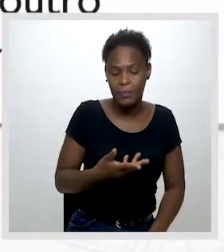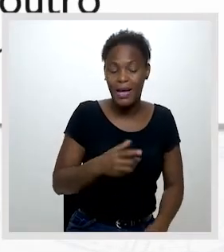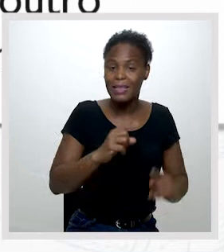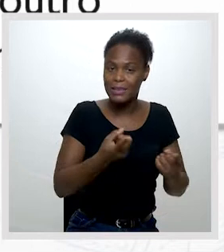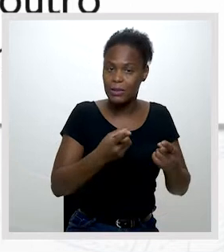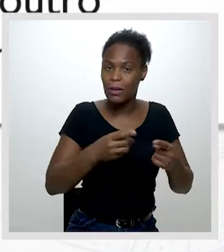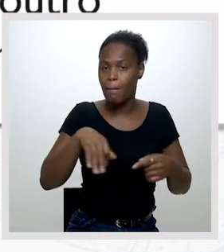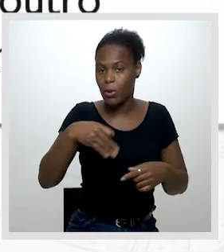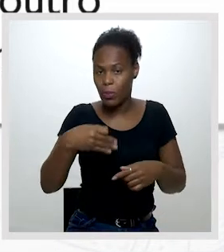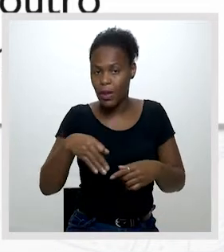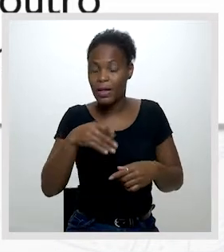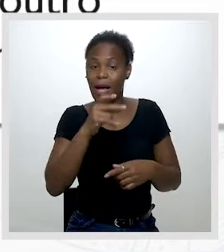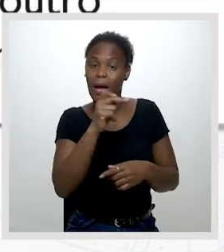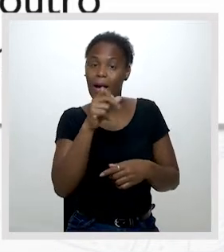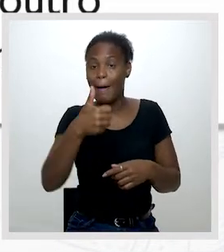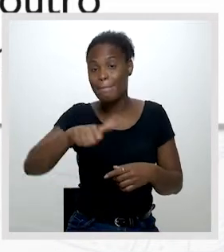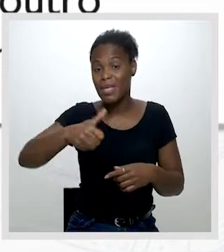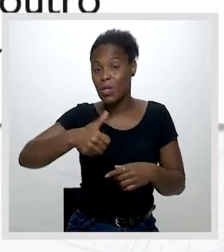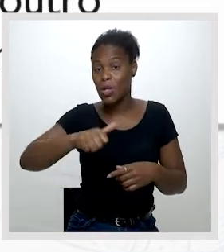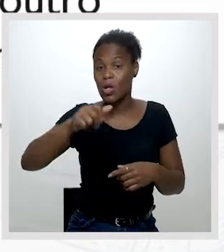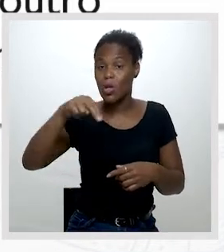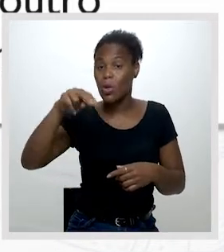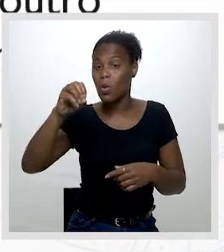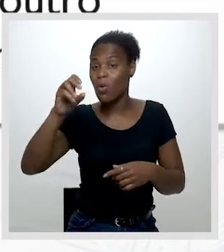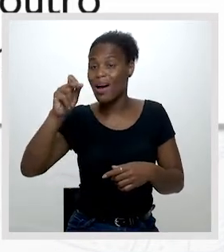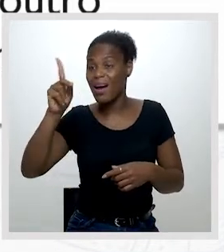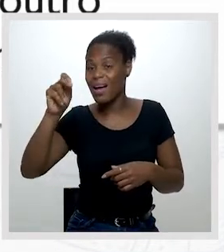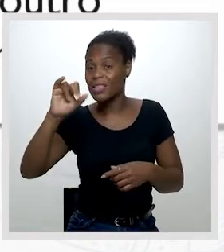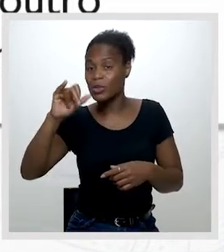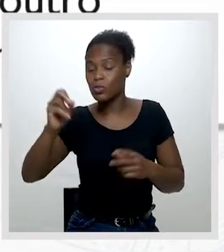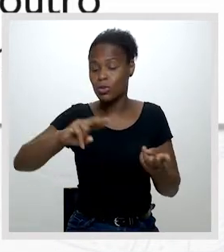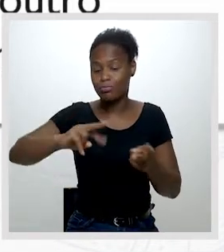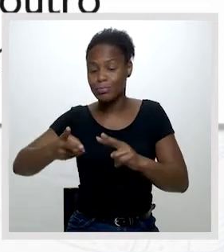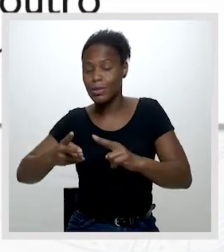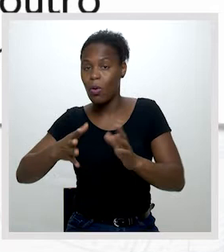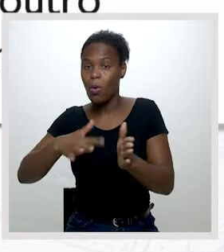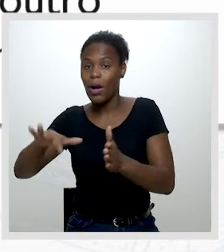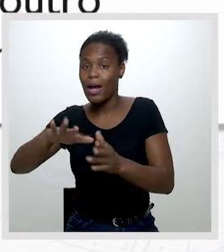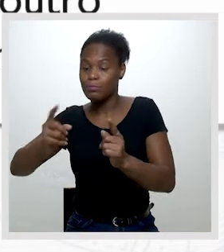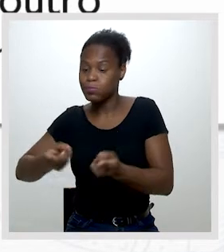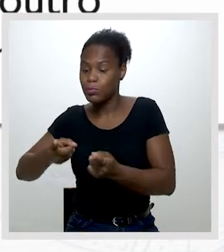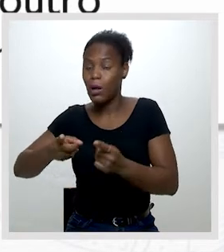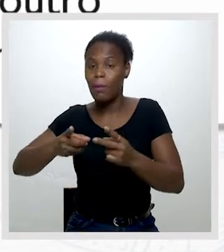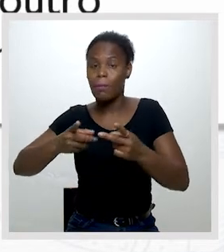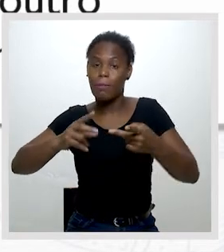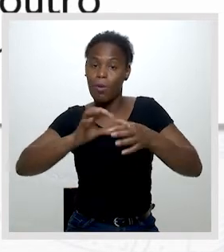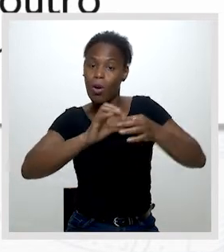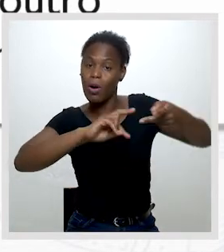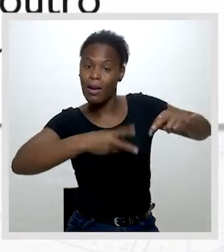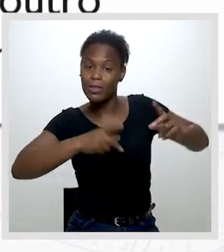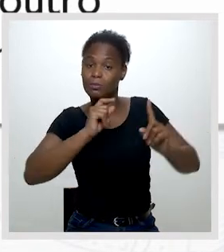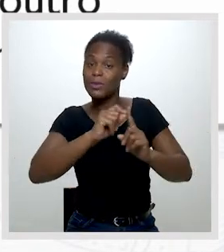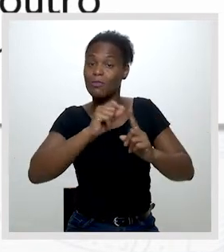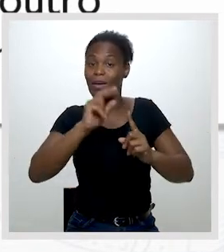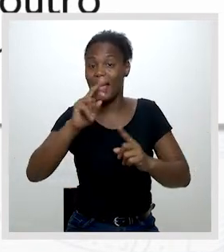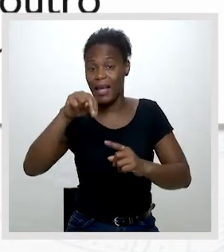proteica, os aminoácidos são transportados para os locais de síntese por moléculas específicas de RNA, que são chamadas